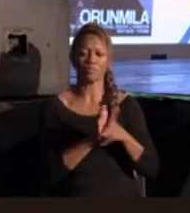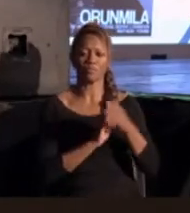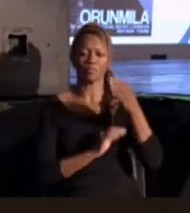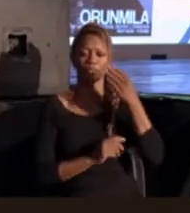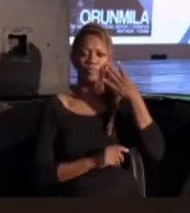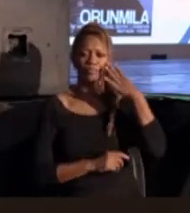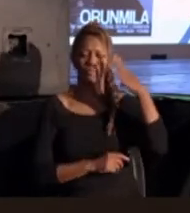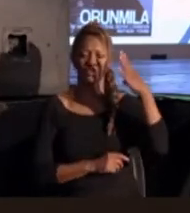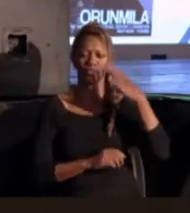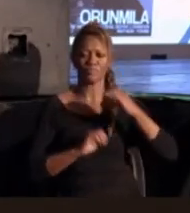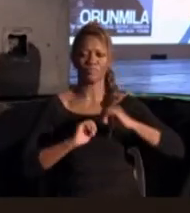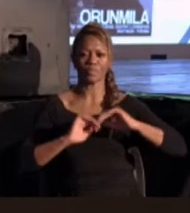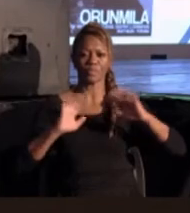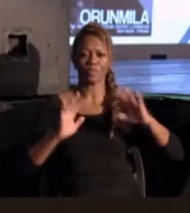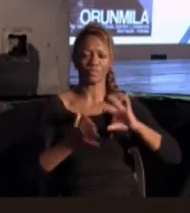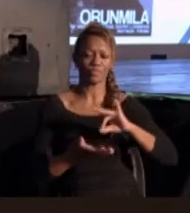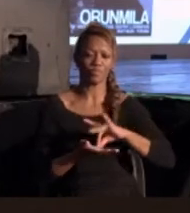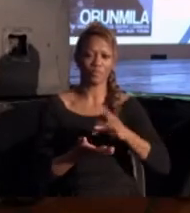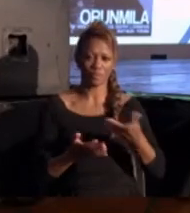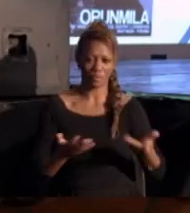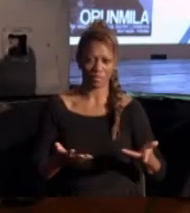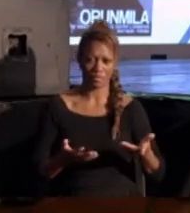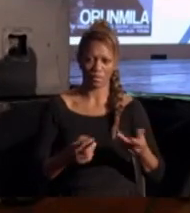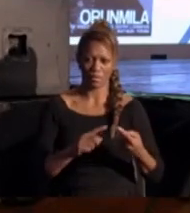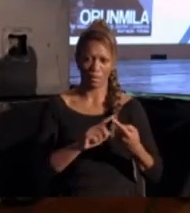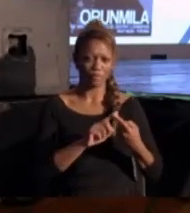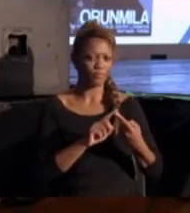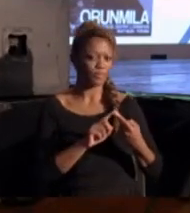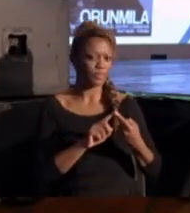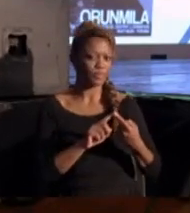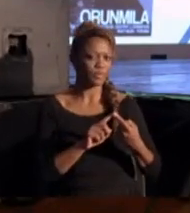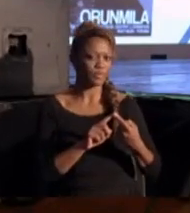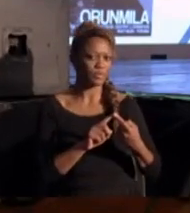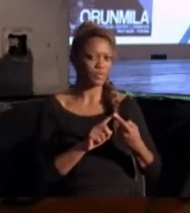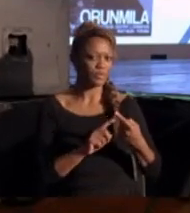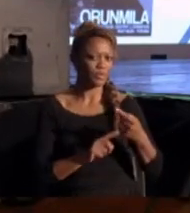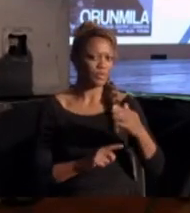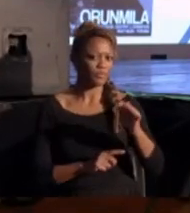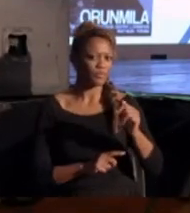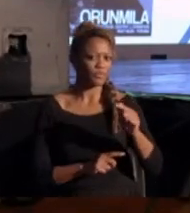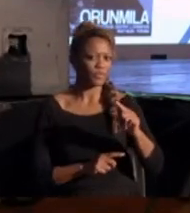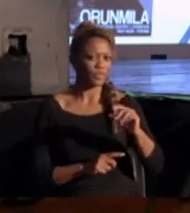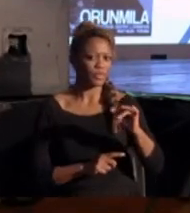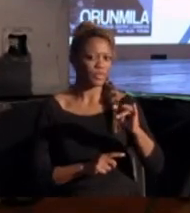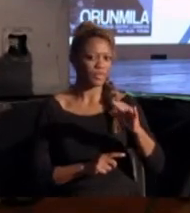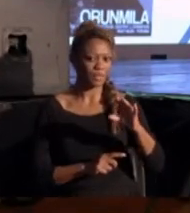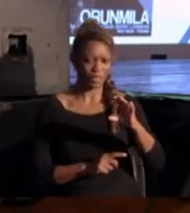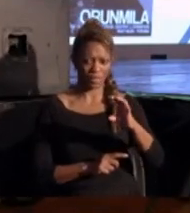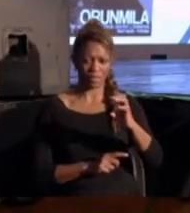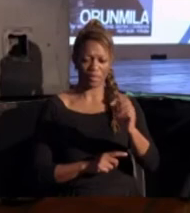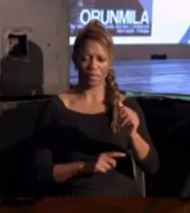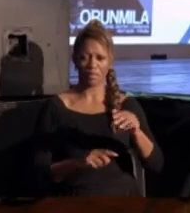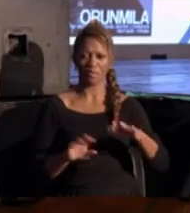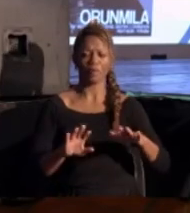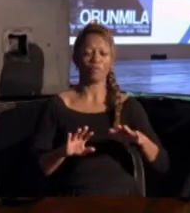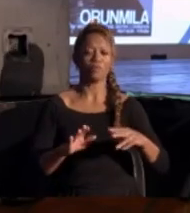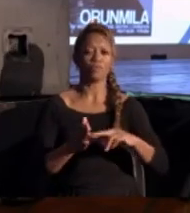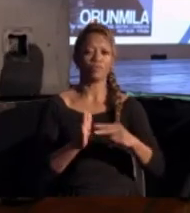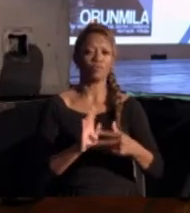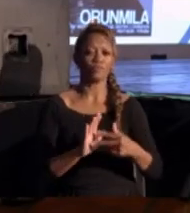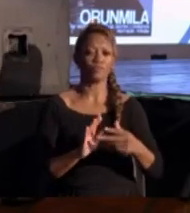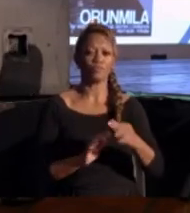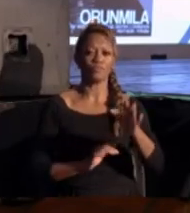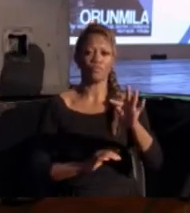e apreensão da realidade. Uma maneira mais cosmofílica e uma mais cosmofóbica. E aí,